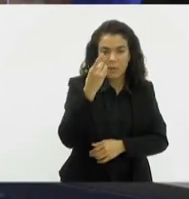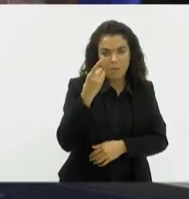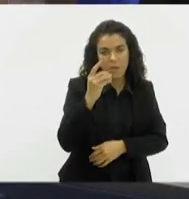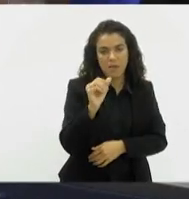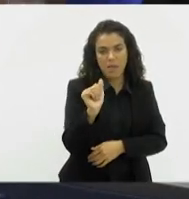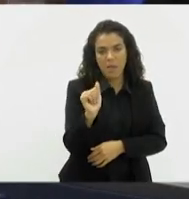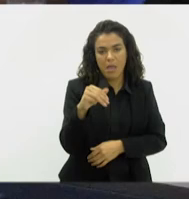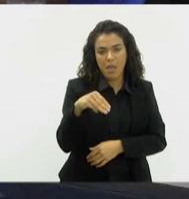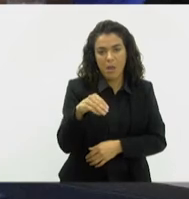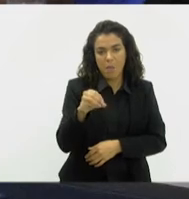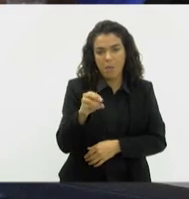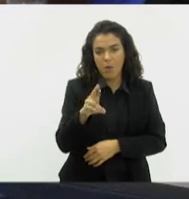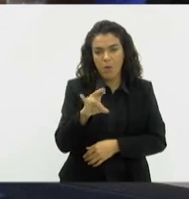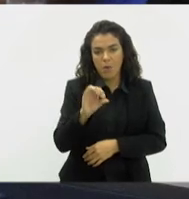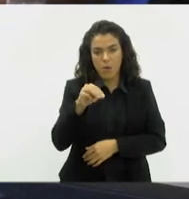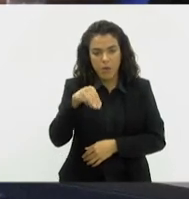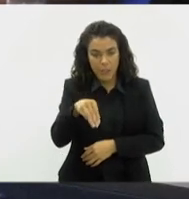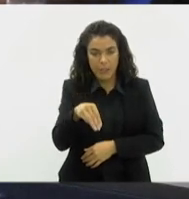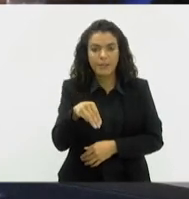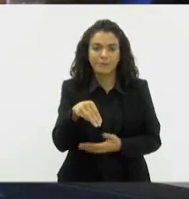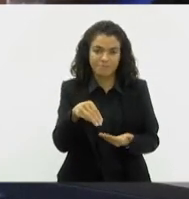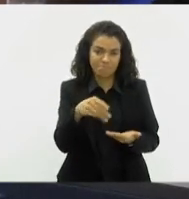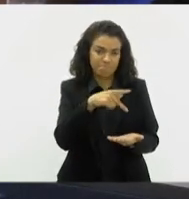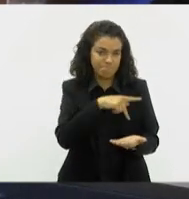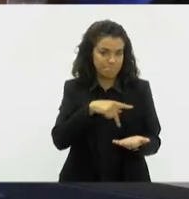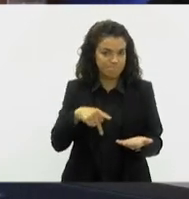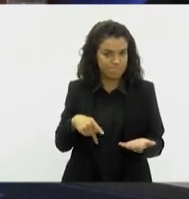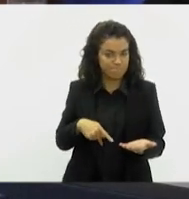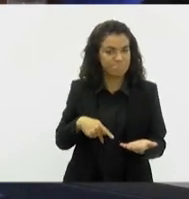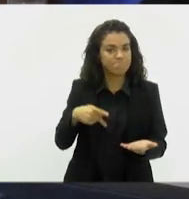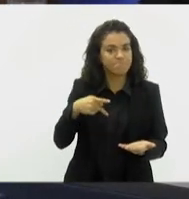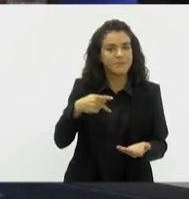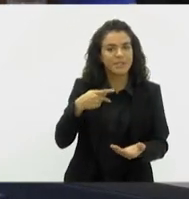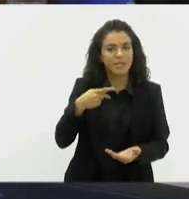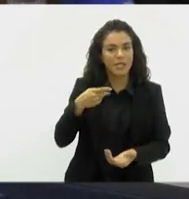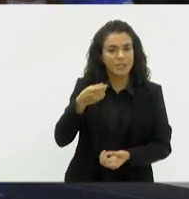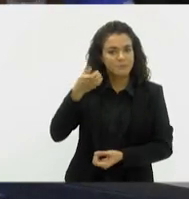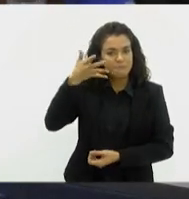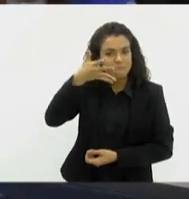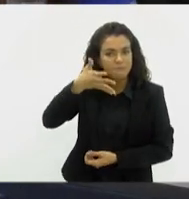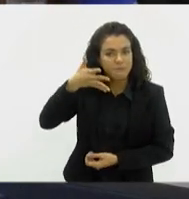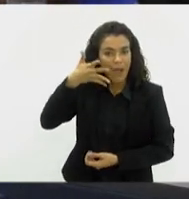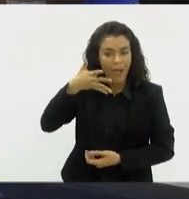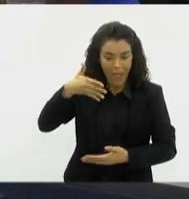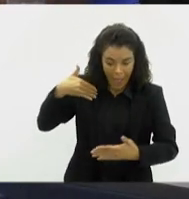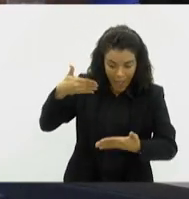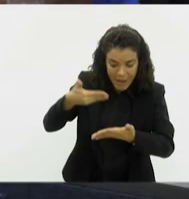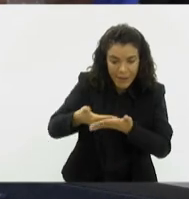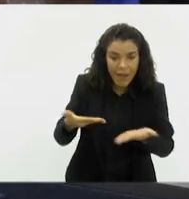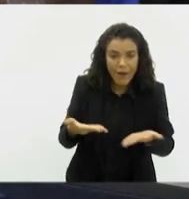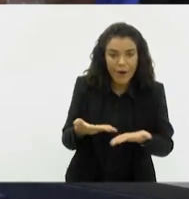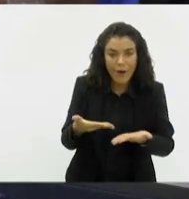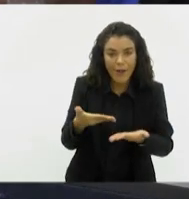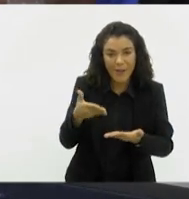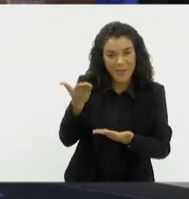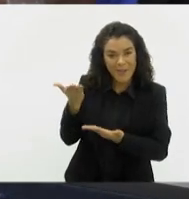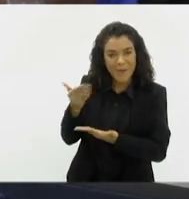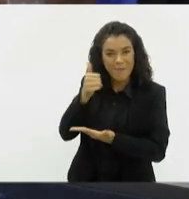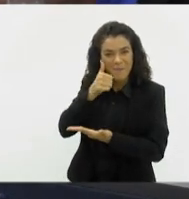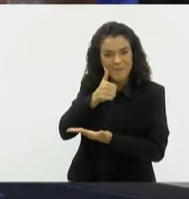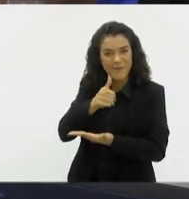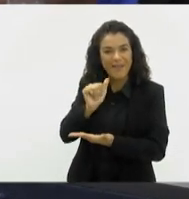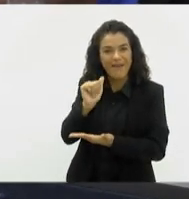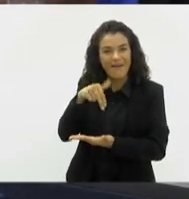defesa ao que o nosso presidente está dizendo, em nenhum momento, até agora, a senhorita Anne mostrou